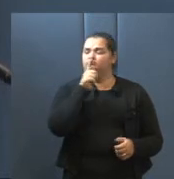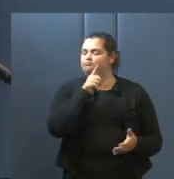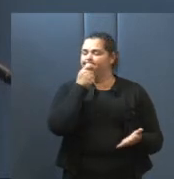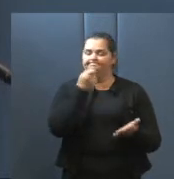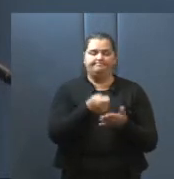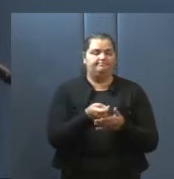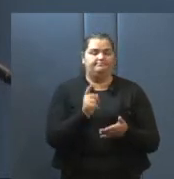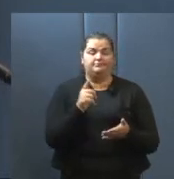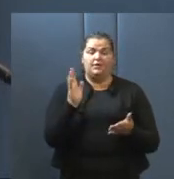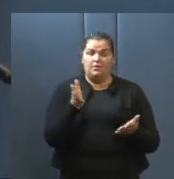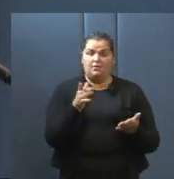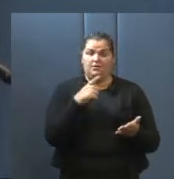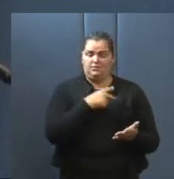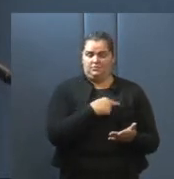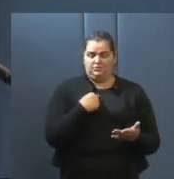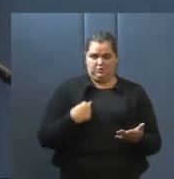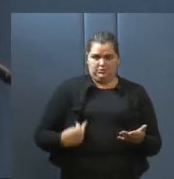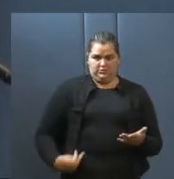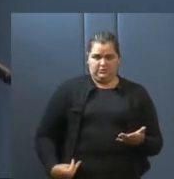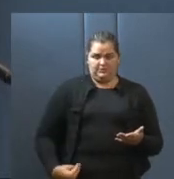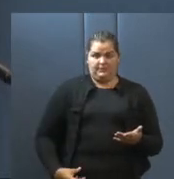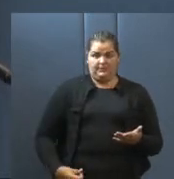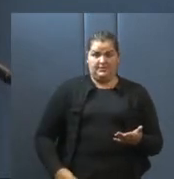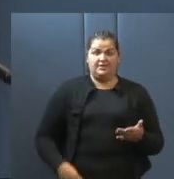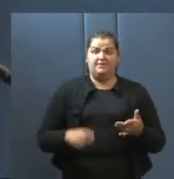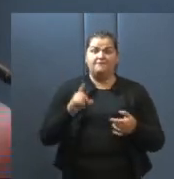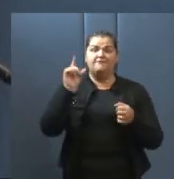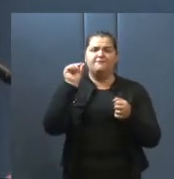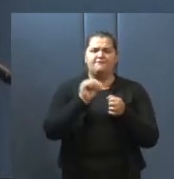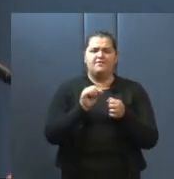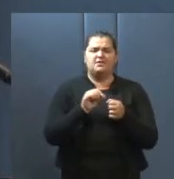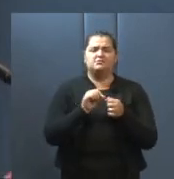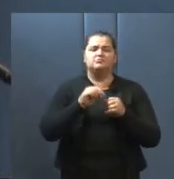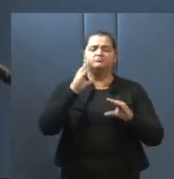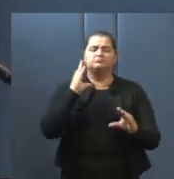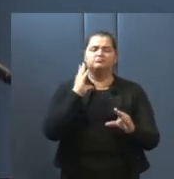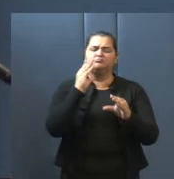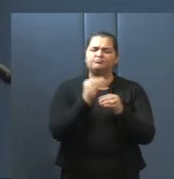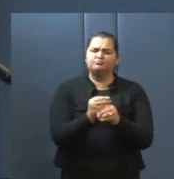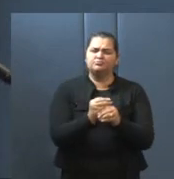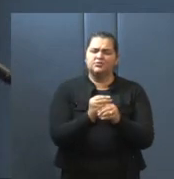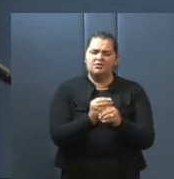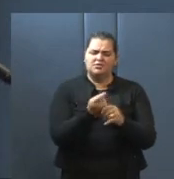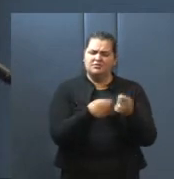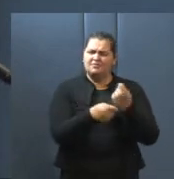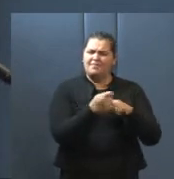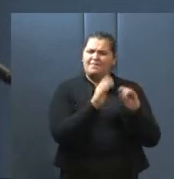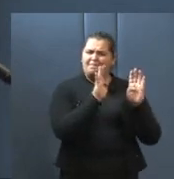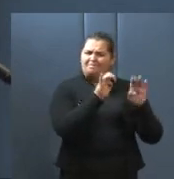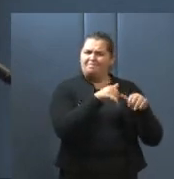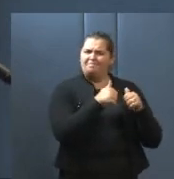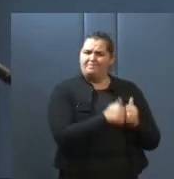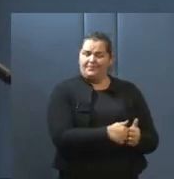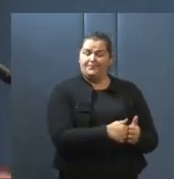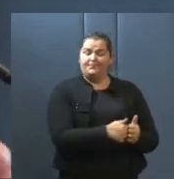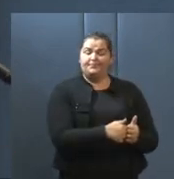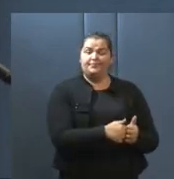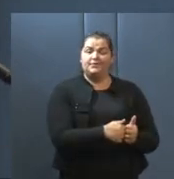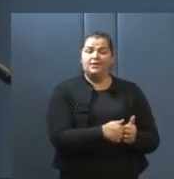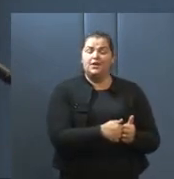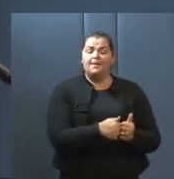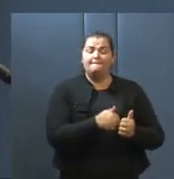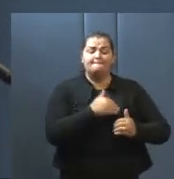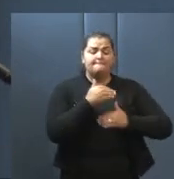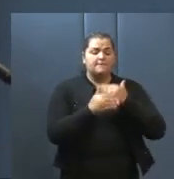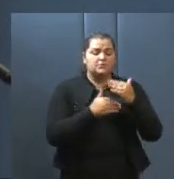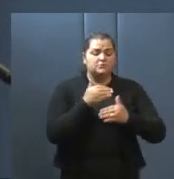porto agora é chinês. Então, você faz um arresto do bem financiado. A produção